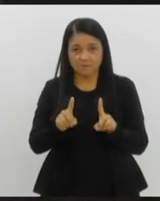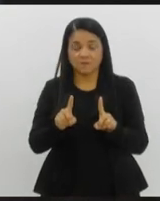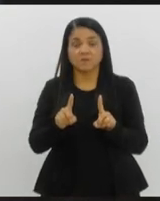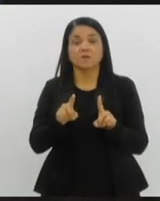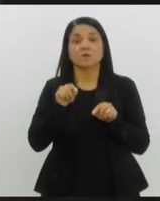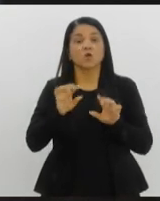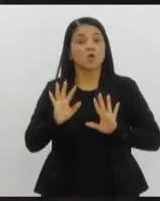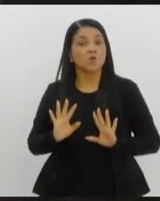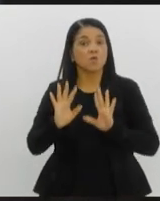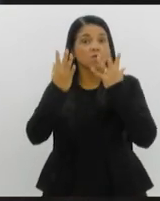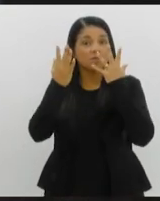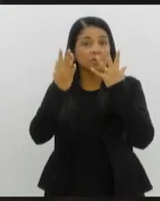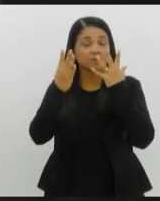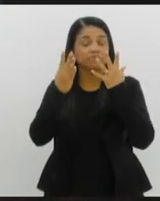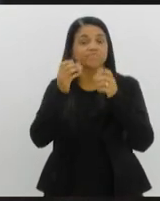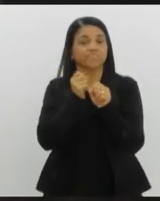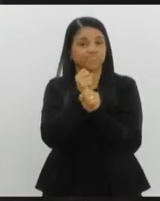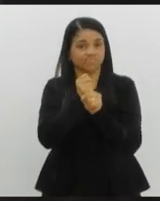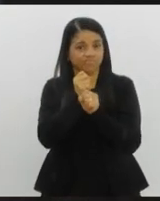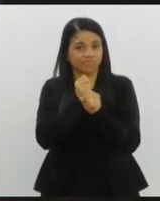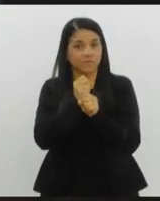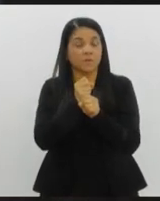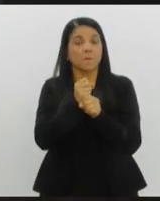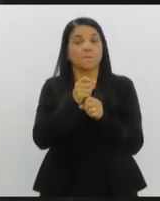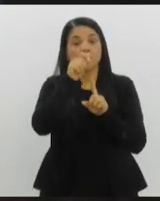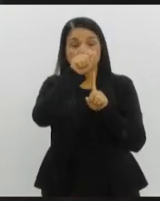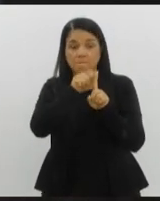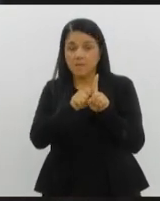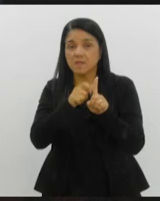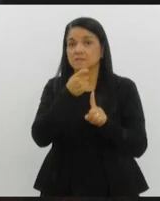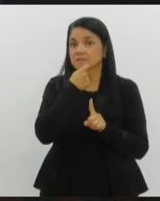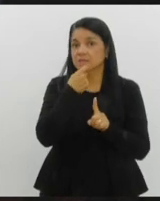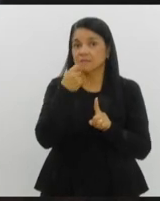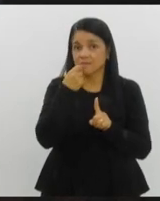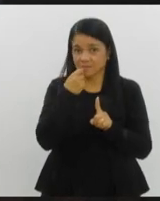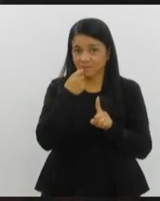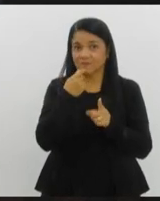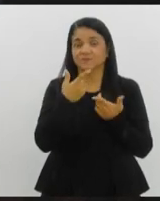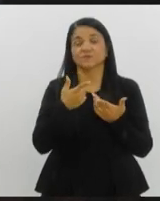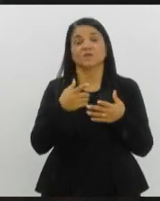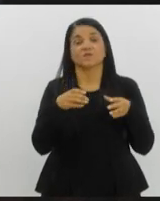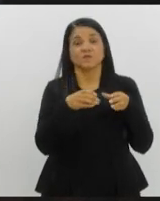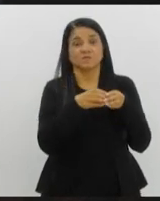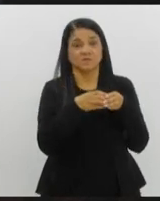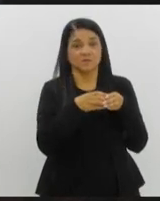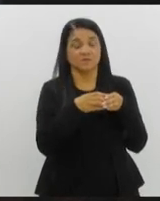ser comemorado anualmente no mês de setembro. Pareceres das comissões